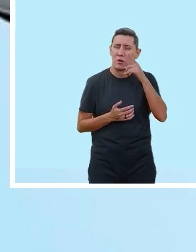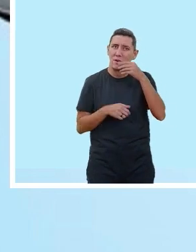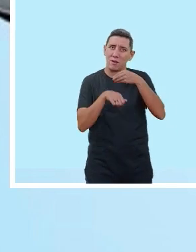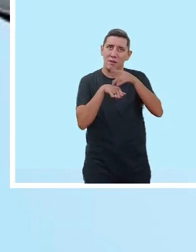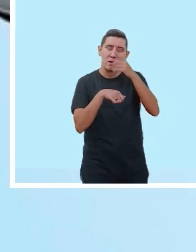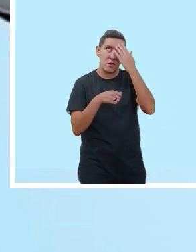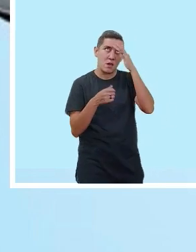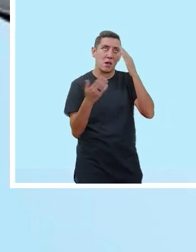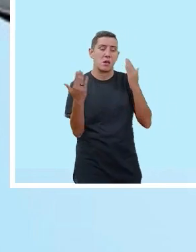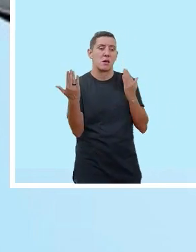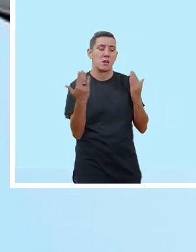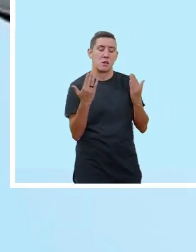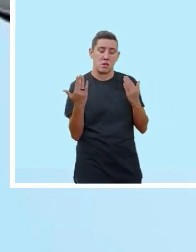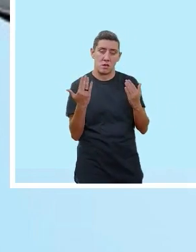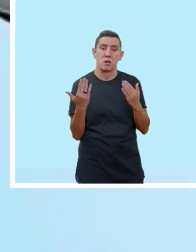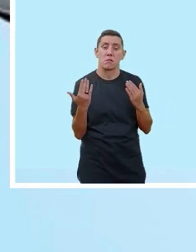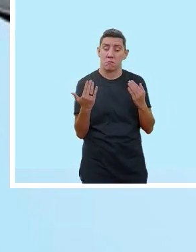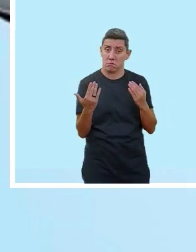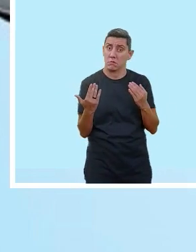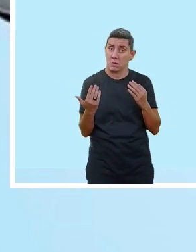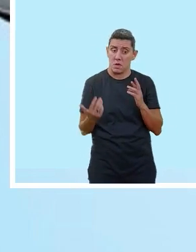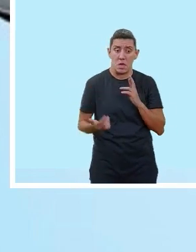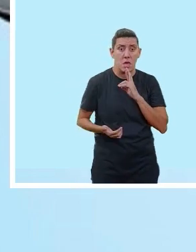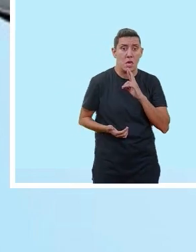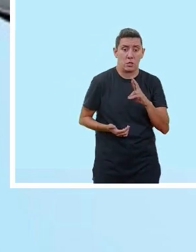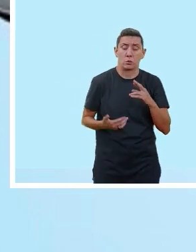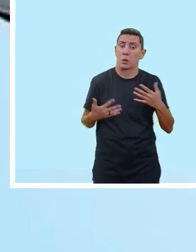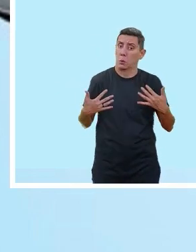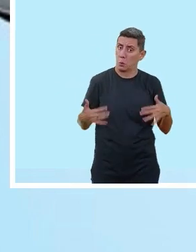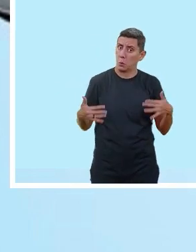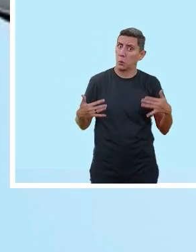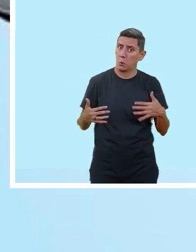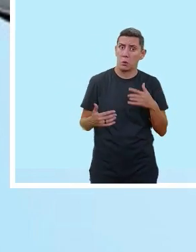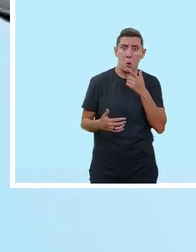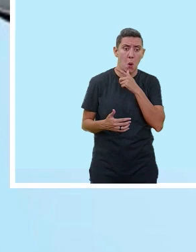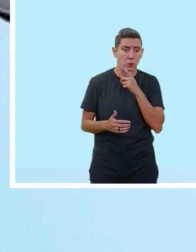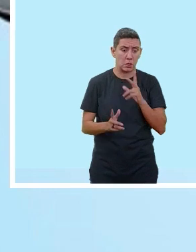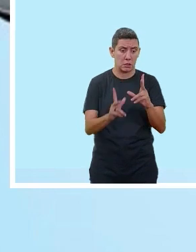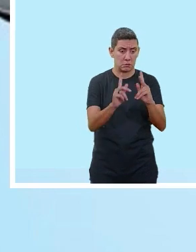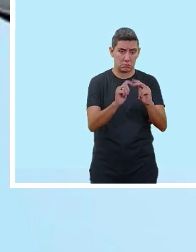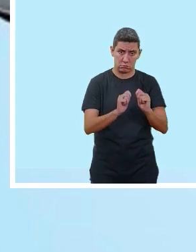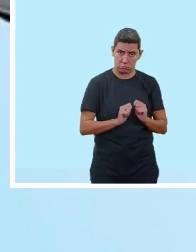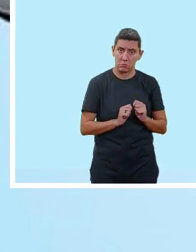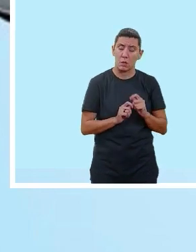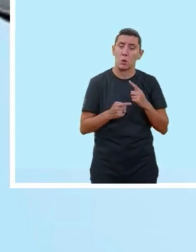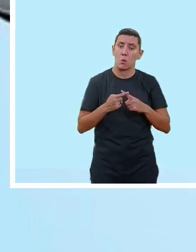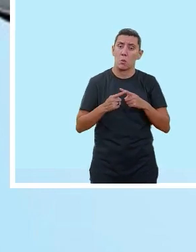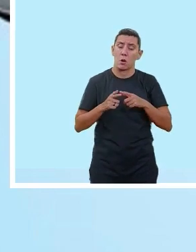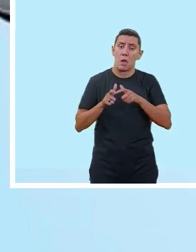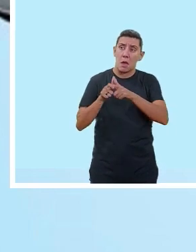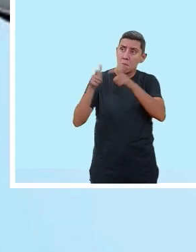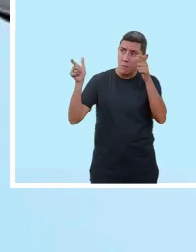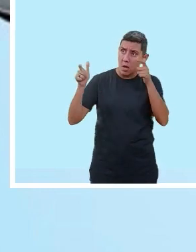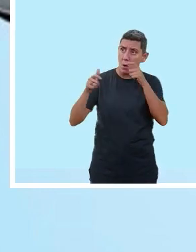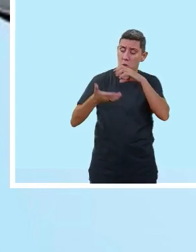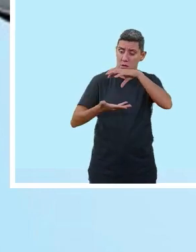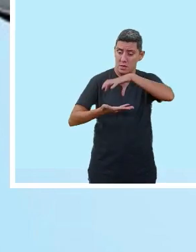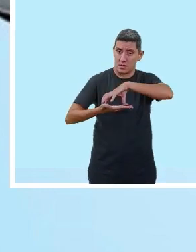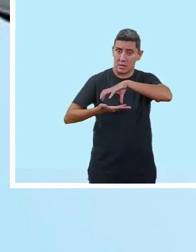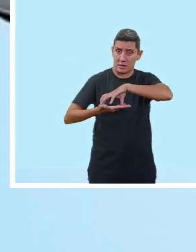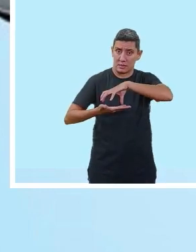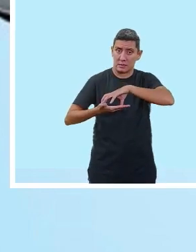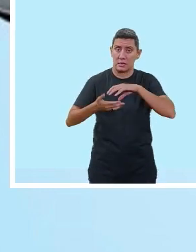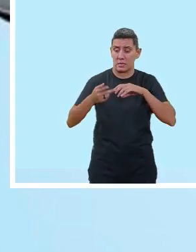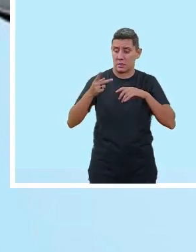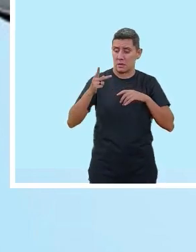né? Isso tem um impacto muito grande. Você tem data centers por aí que o PUE é na casa de 2, né? Então, para cada